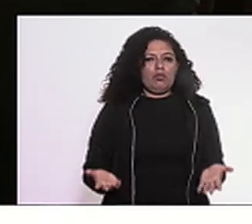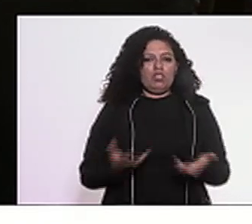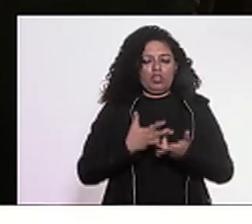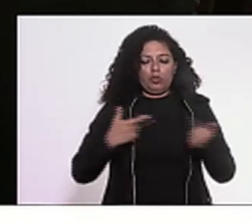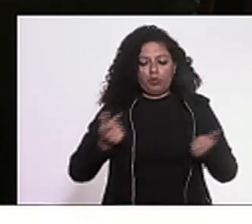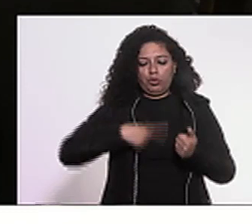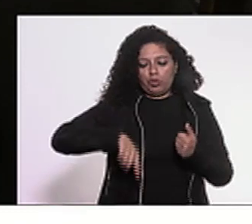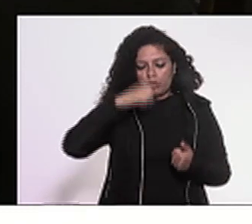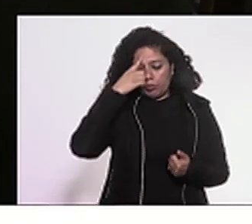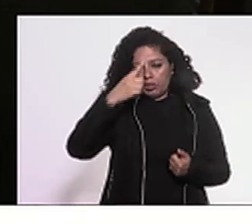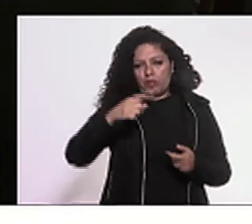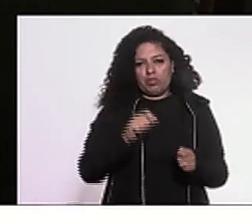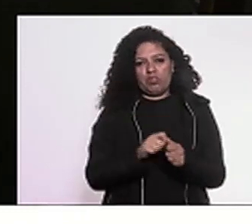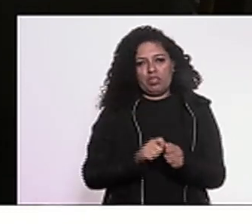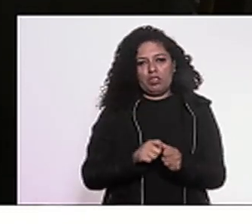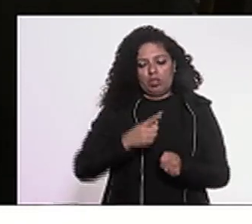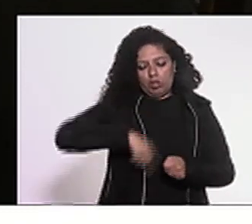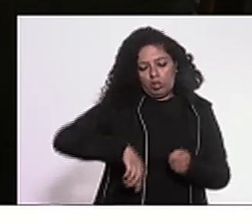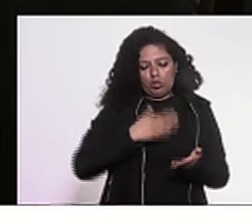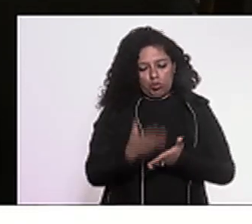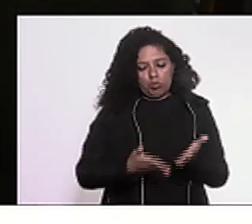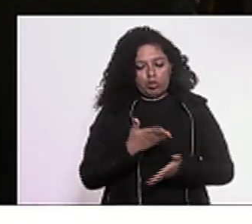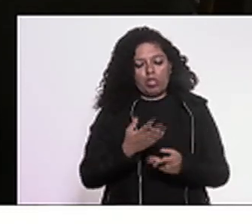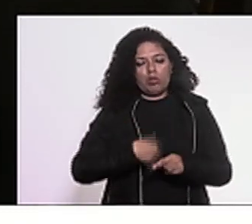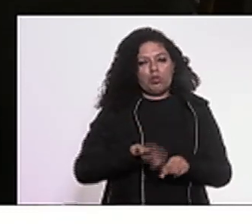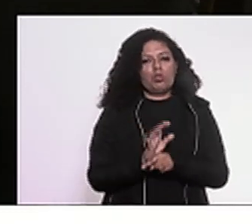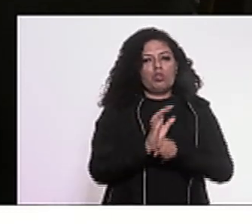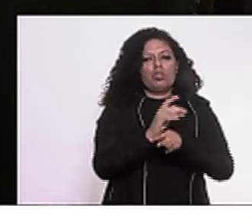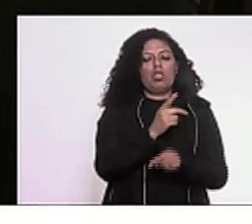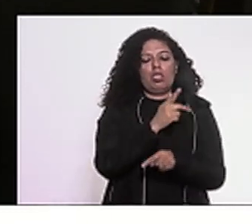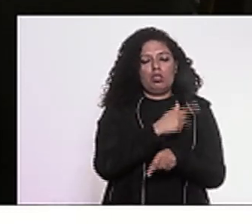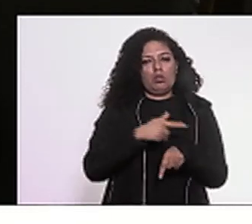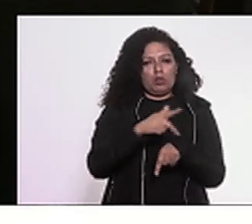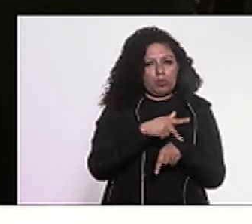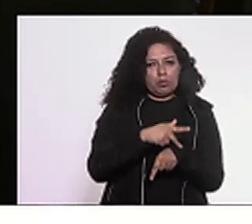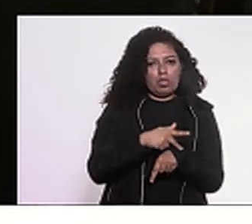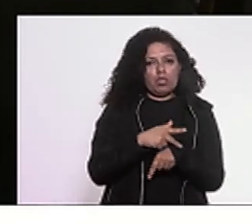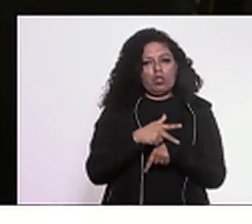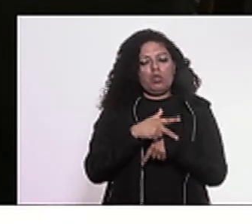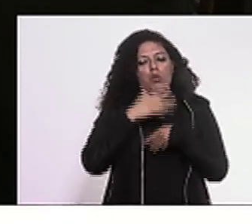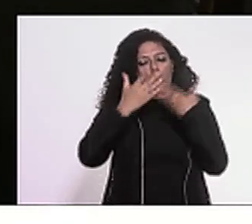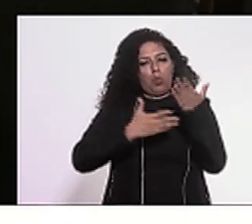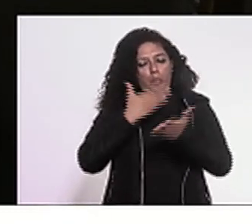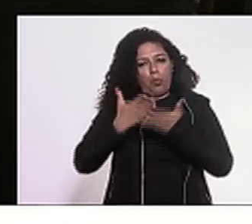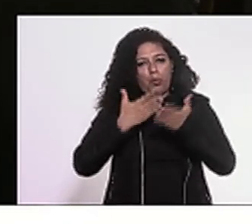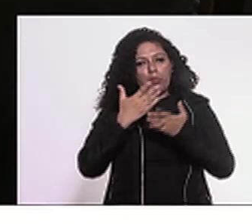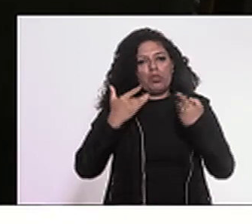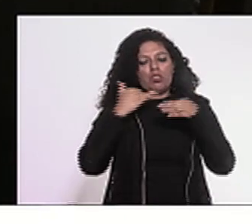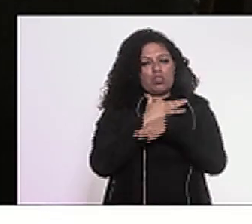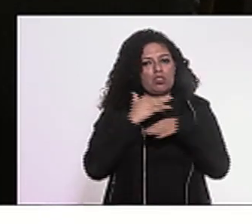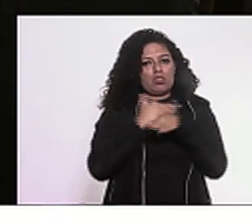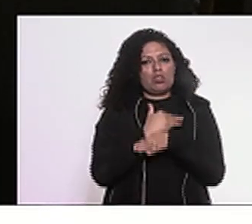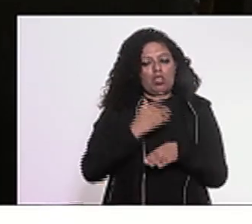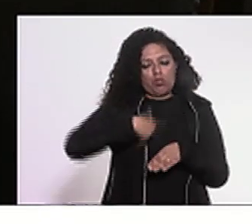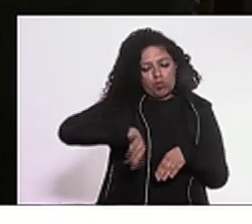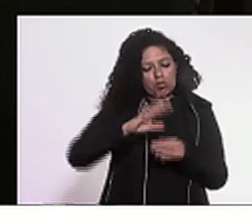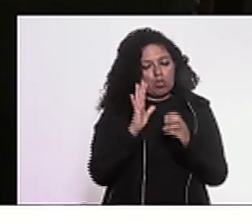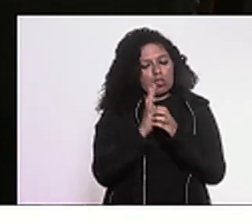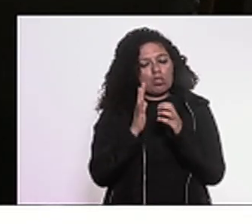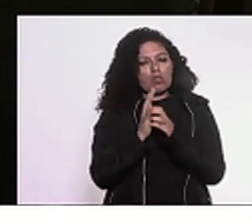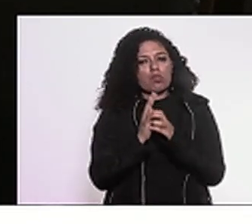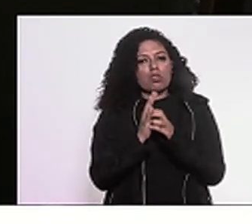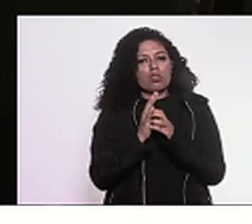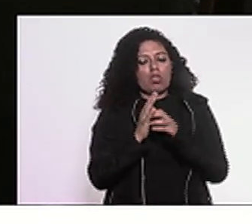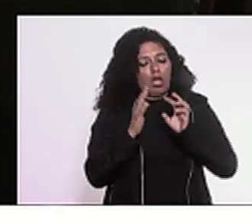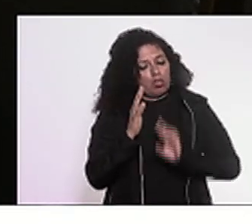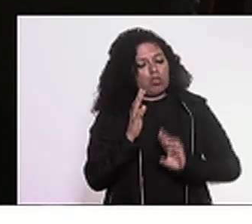nós precisamos fazer. Defender Estado, defender país, né? Defender município, como servidores públicos que nós somos. Nós temos